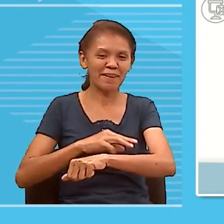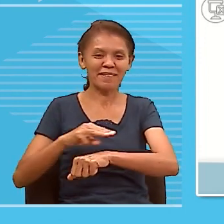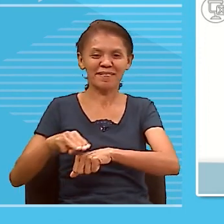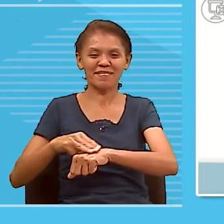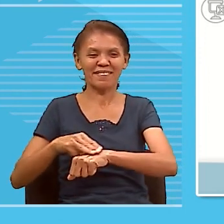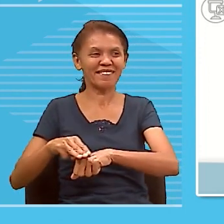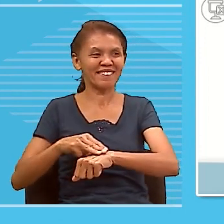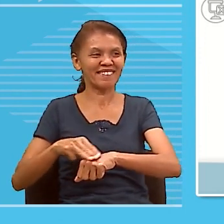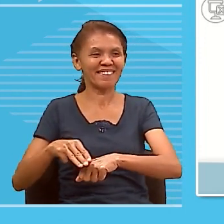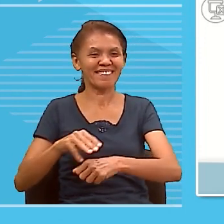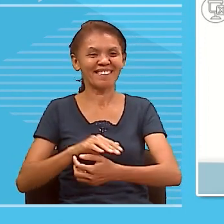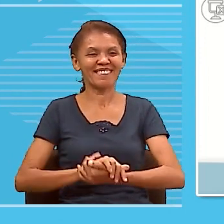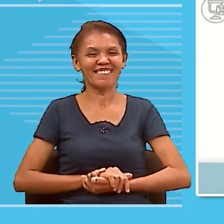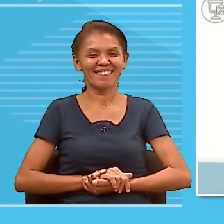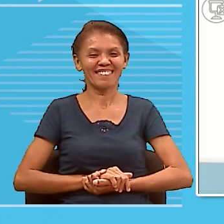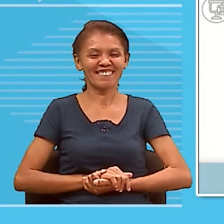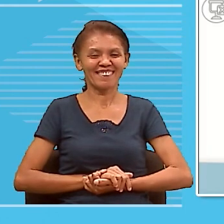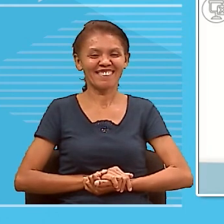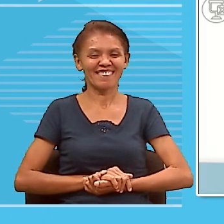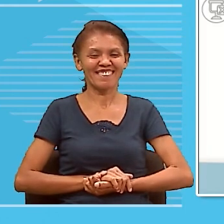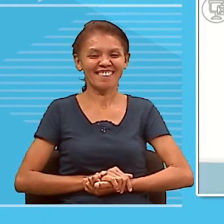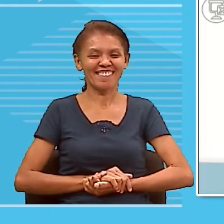ah Fernandinho